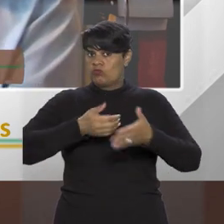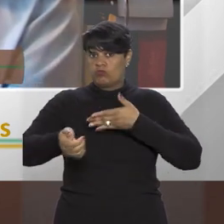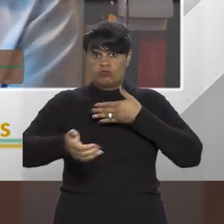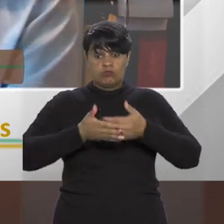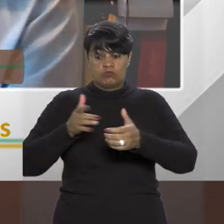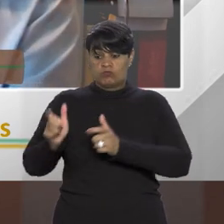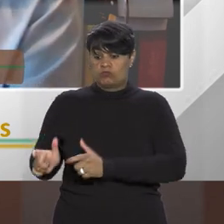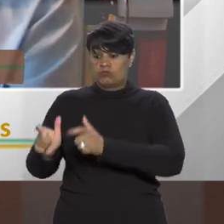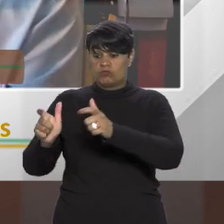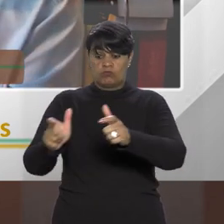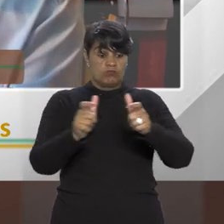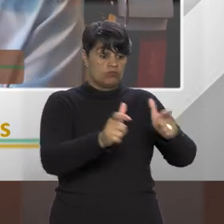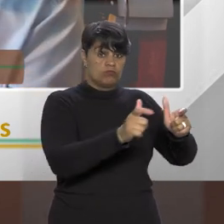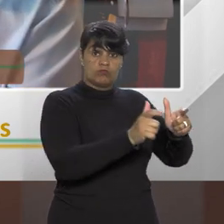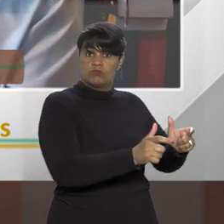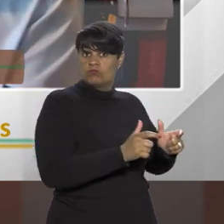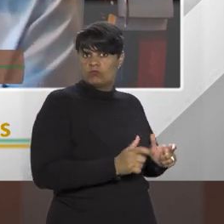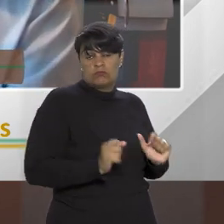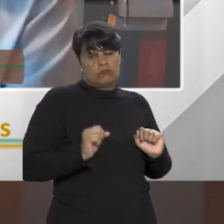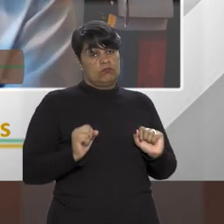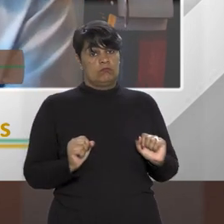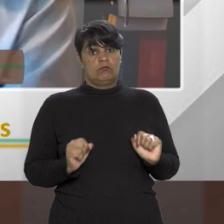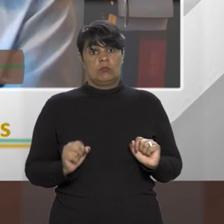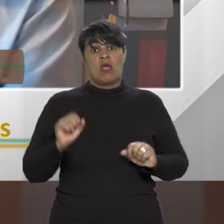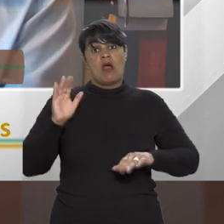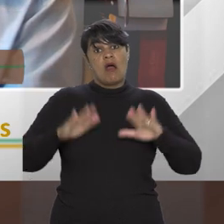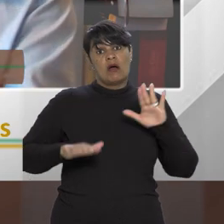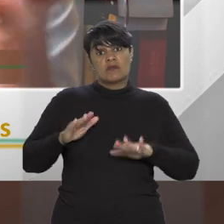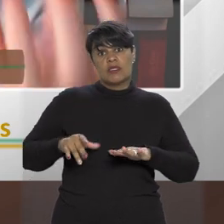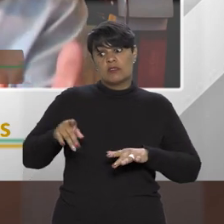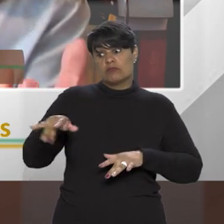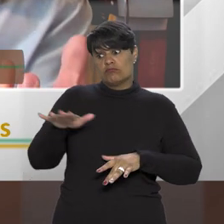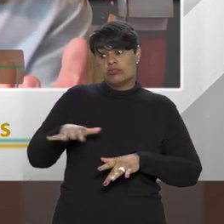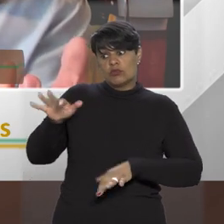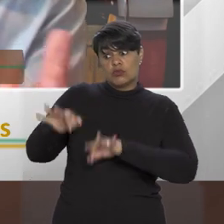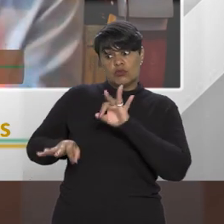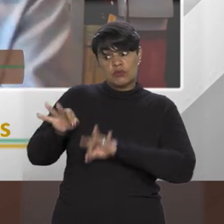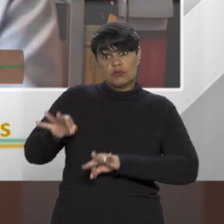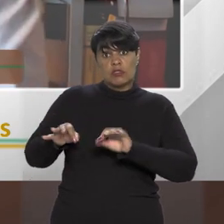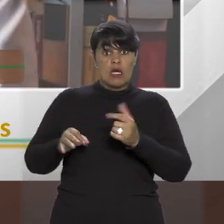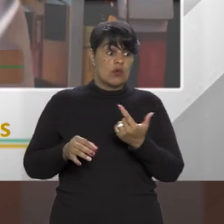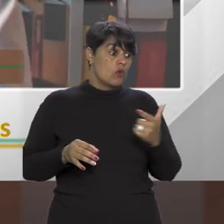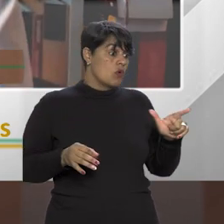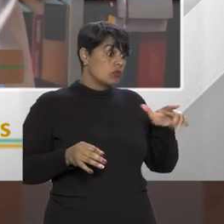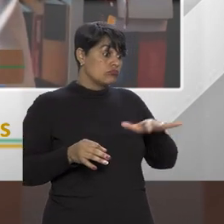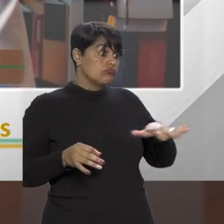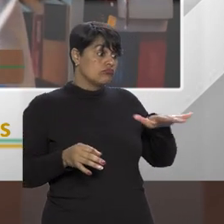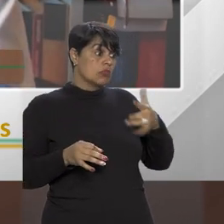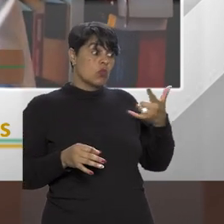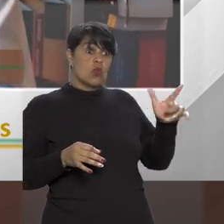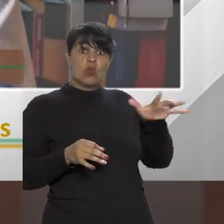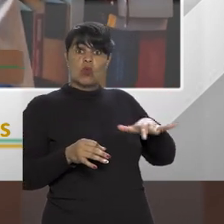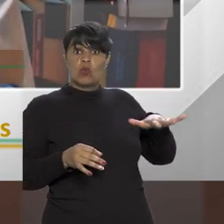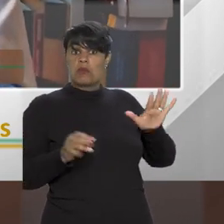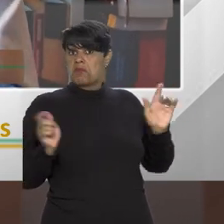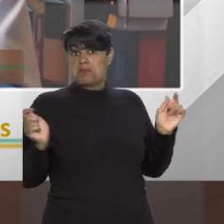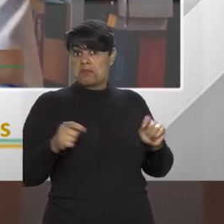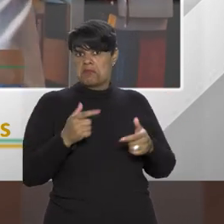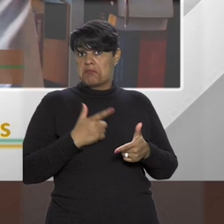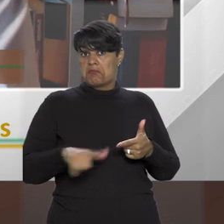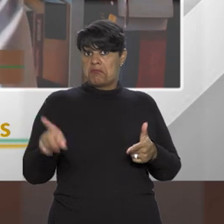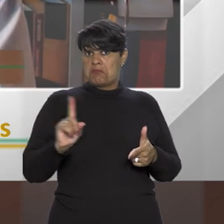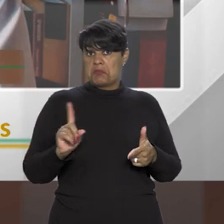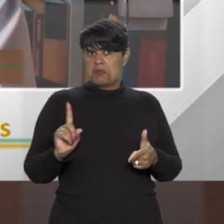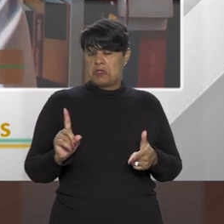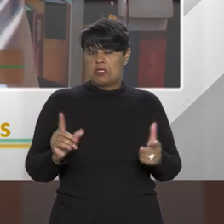judiciário. Daí se chama cooperação judiciária interinstitucional, porque envolve o judiciário de um lado e um ente não judiciário de outro.